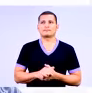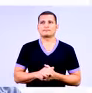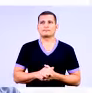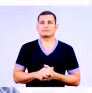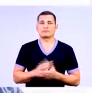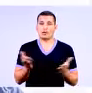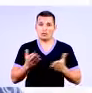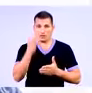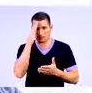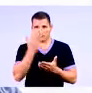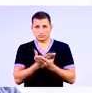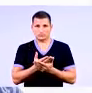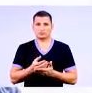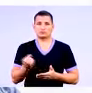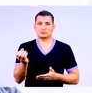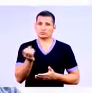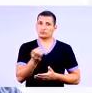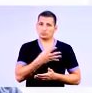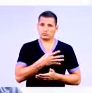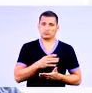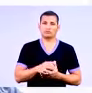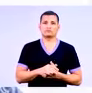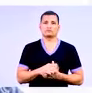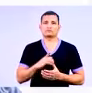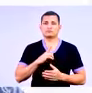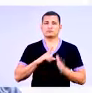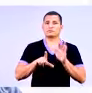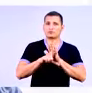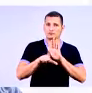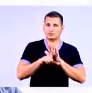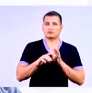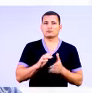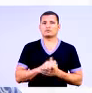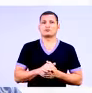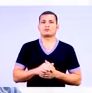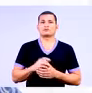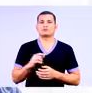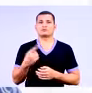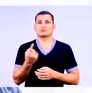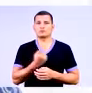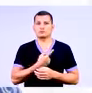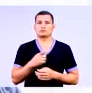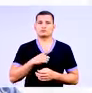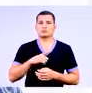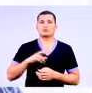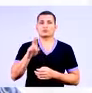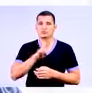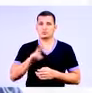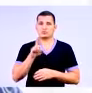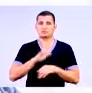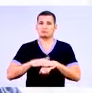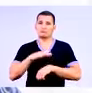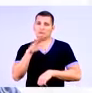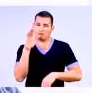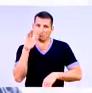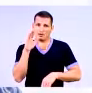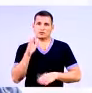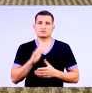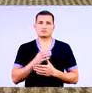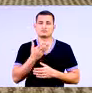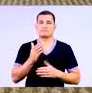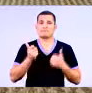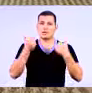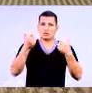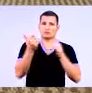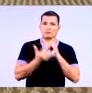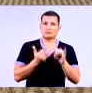com as novas fronteiras que foram estabelecidas para isso, a gente vai ter uma condição de ter um uso um pouco mais racional da internet e